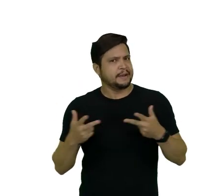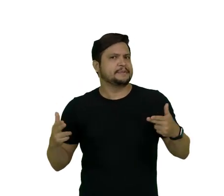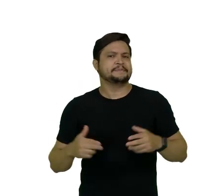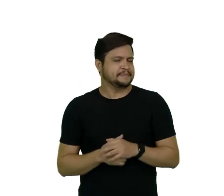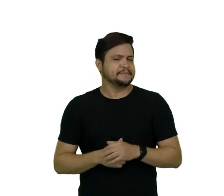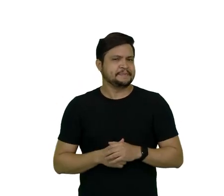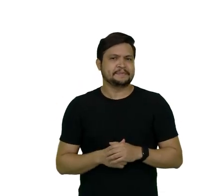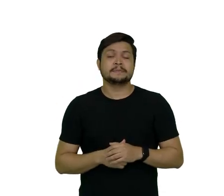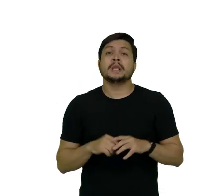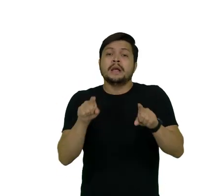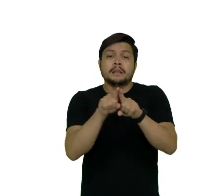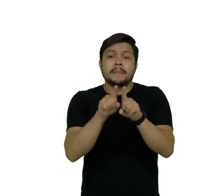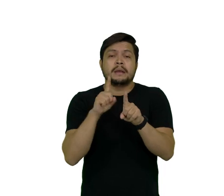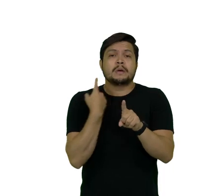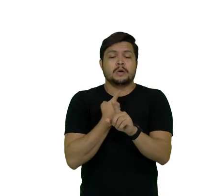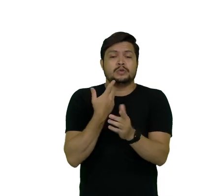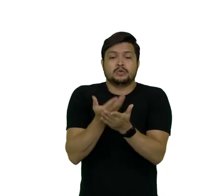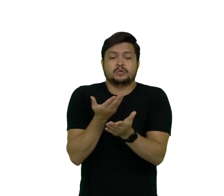que o livro era em francês? Porque